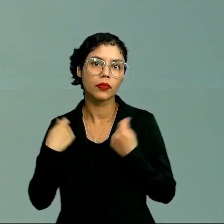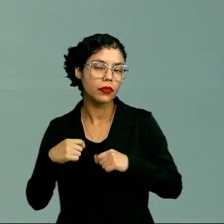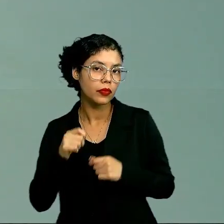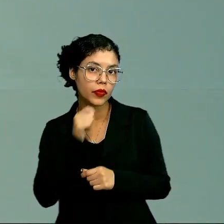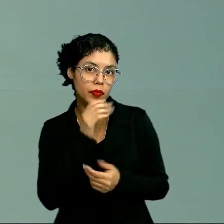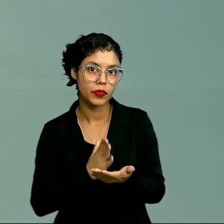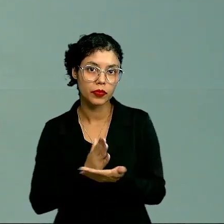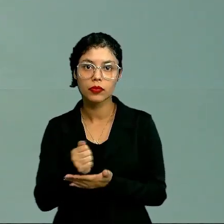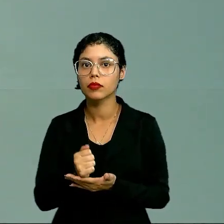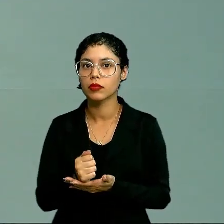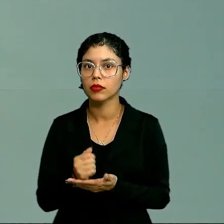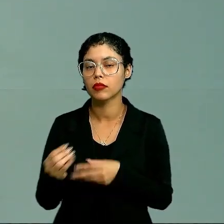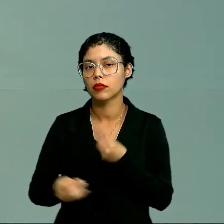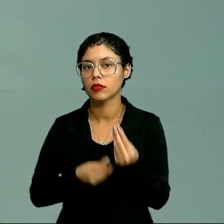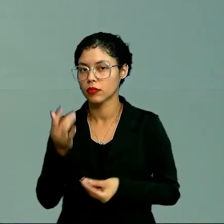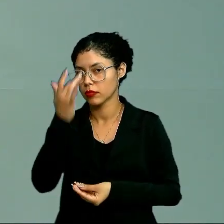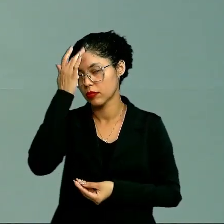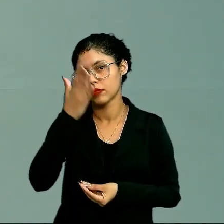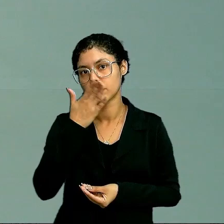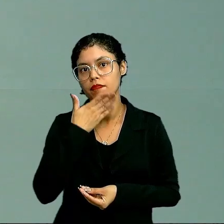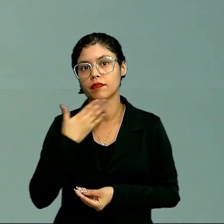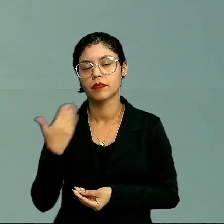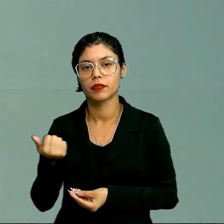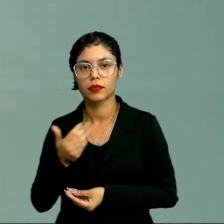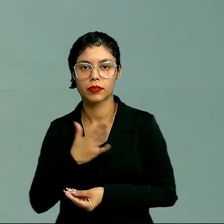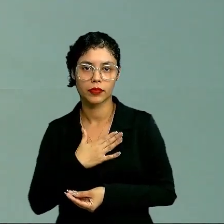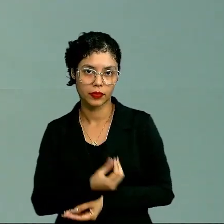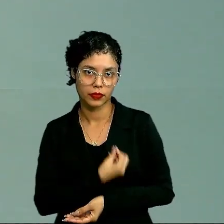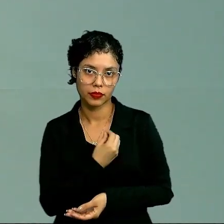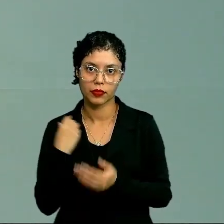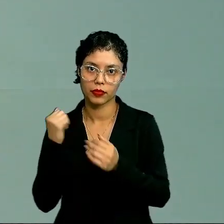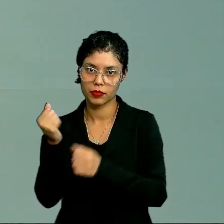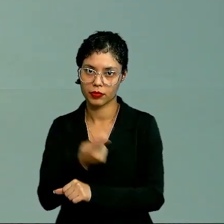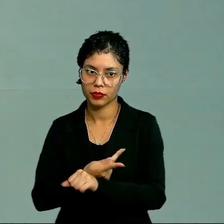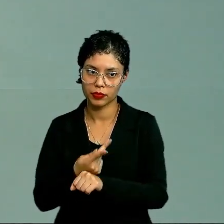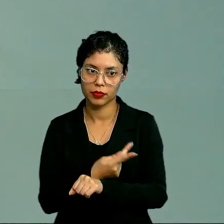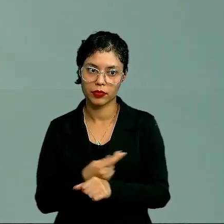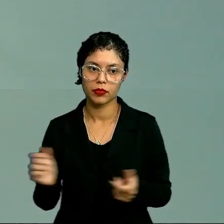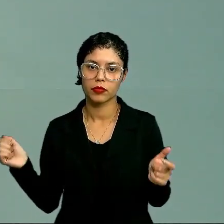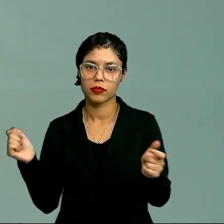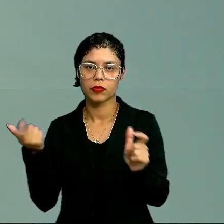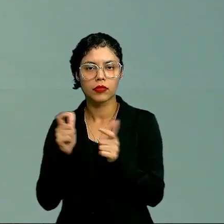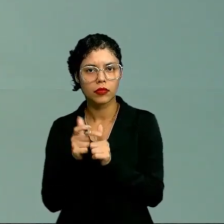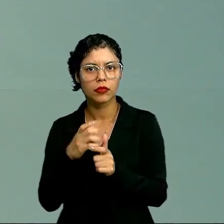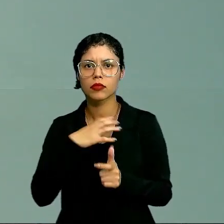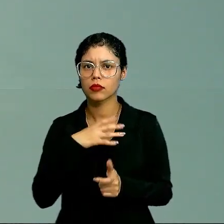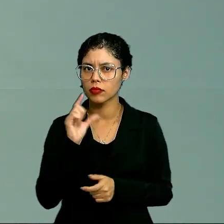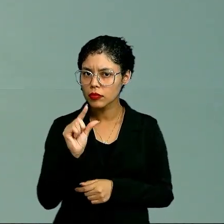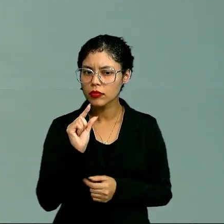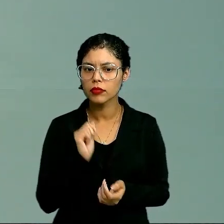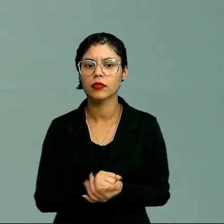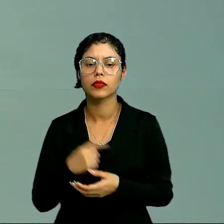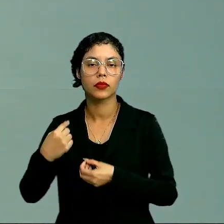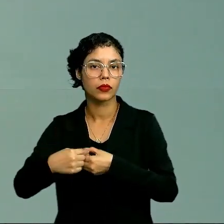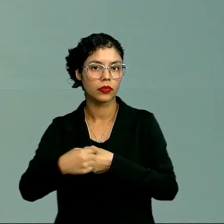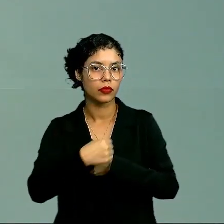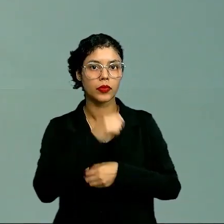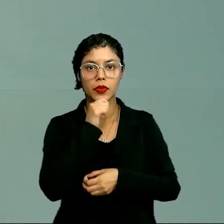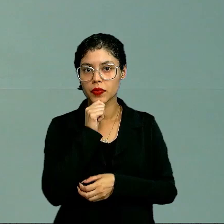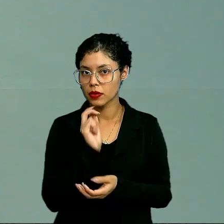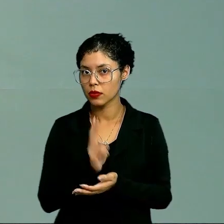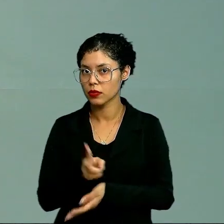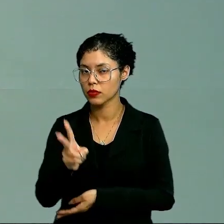preciso buscar meios para facilitar a minha vida, então, eu vou procurar os pequenos centros, os municípios, locais mais afastados,